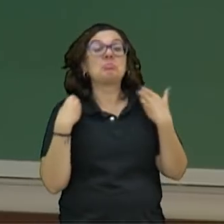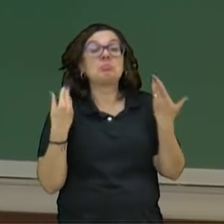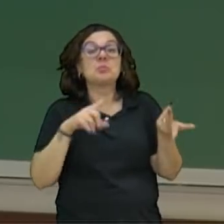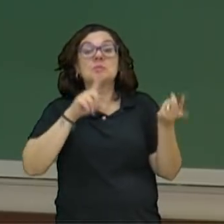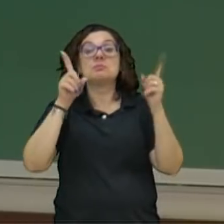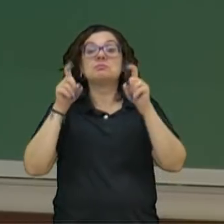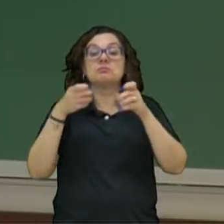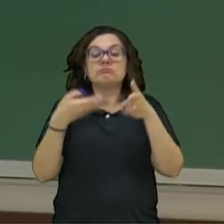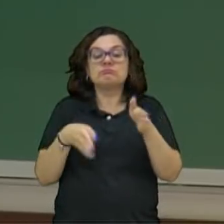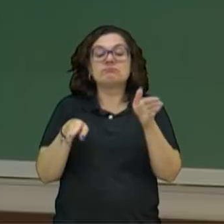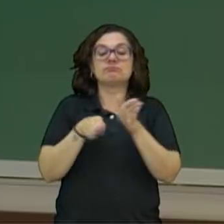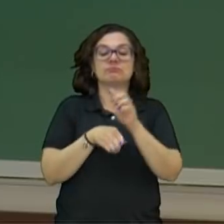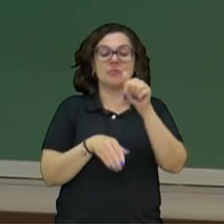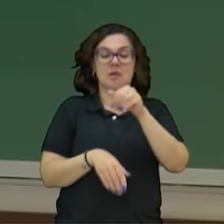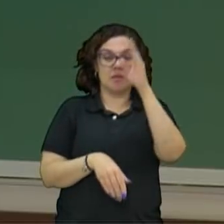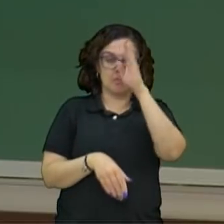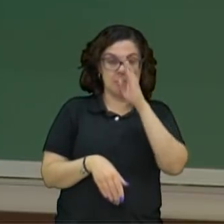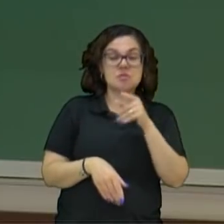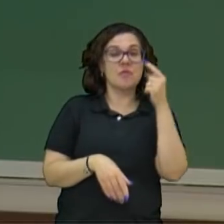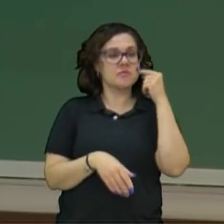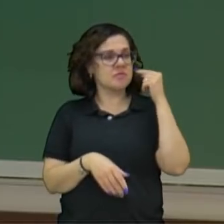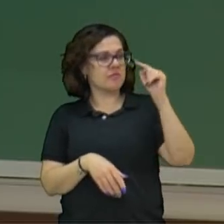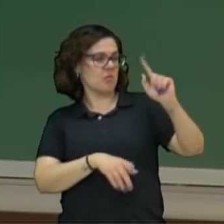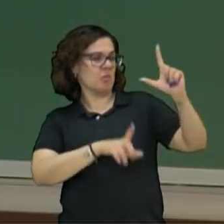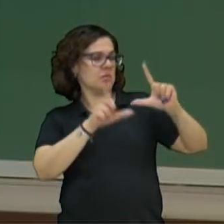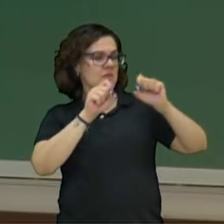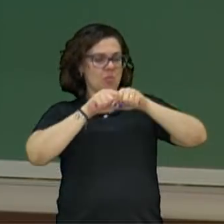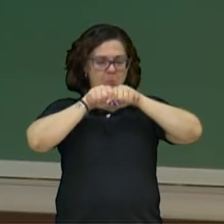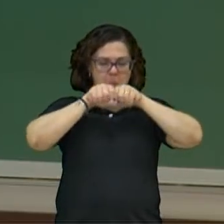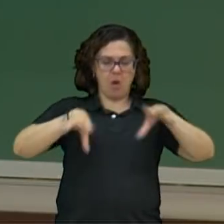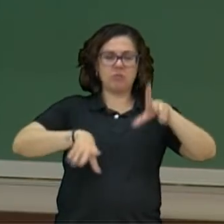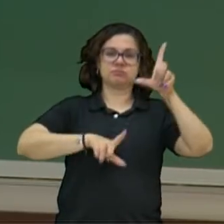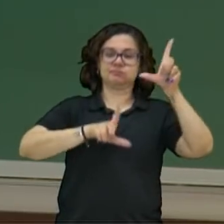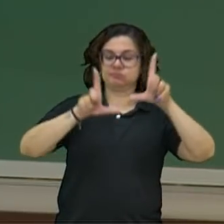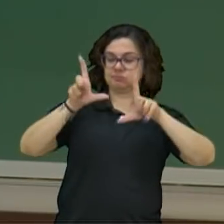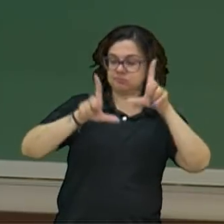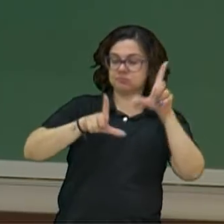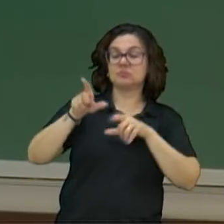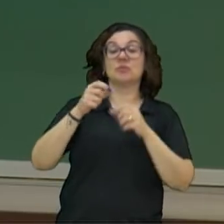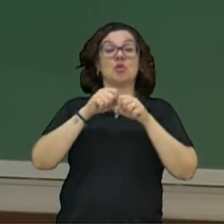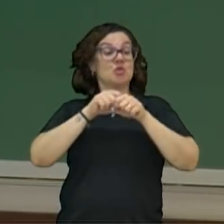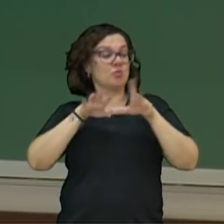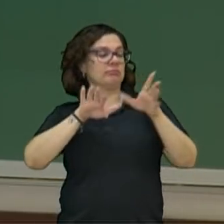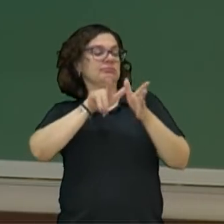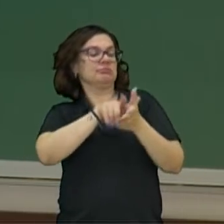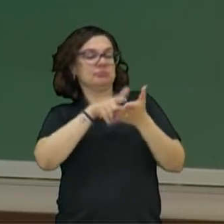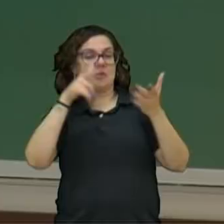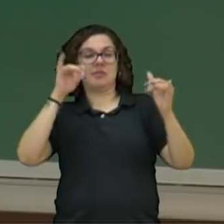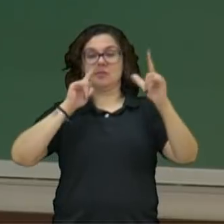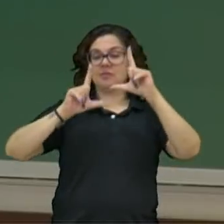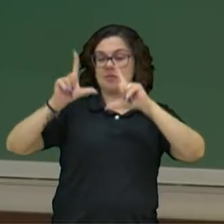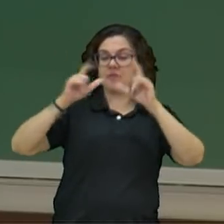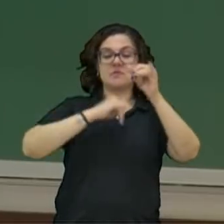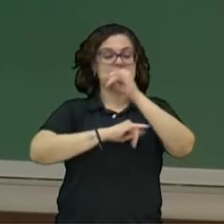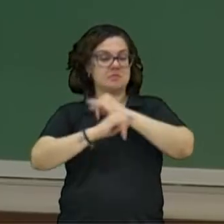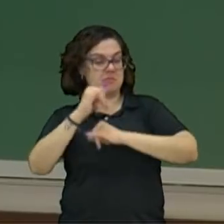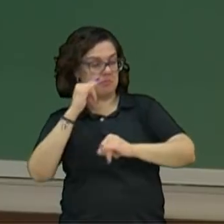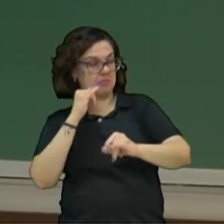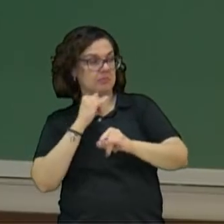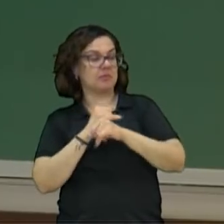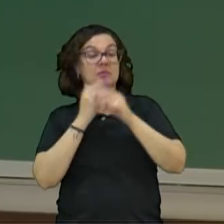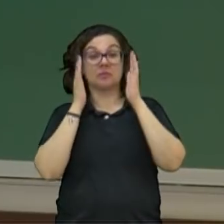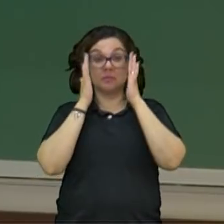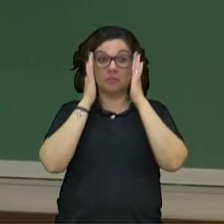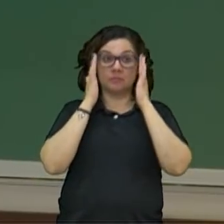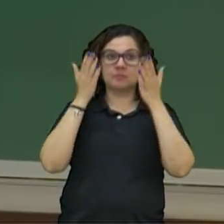para o Brasil. Vocês acompanharam a repercussão desse caso, né? Passou em todos os jornais, saiu na internet.